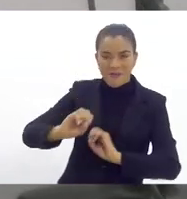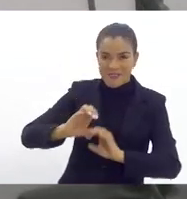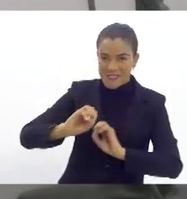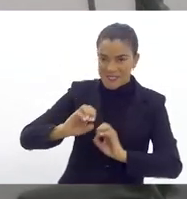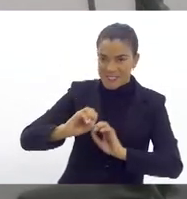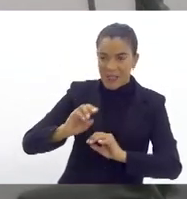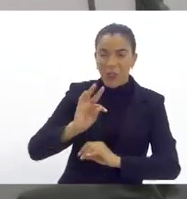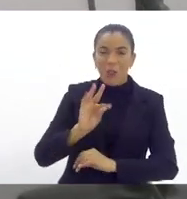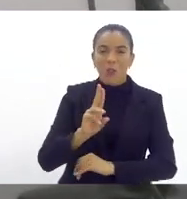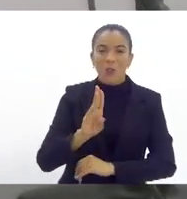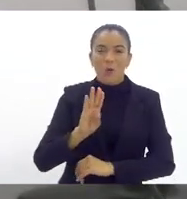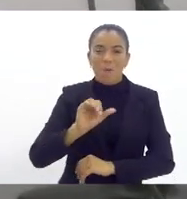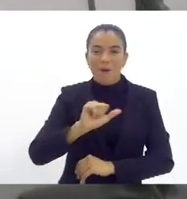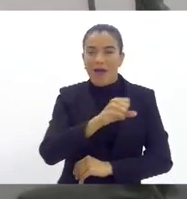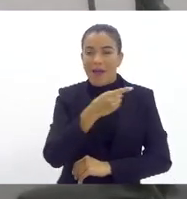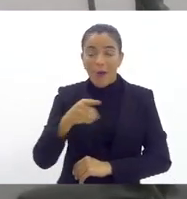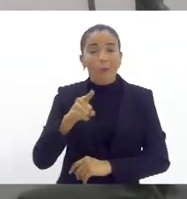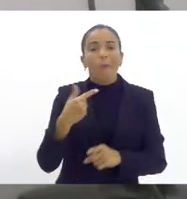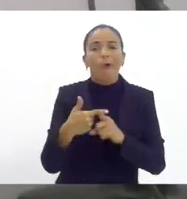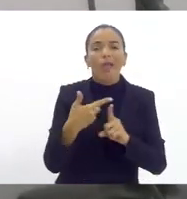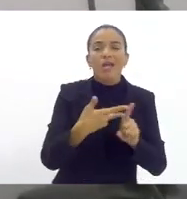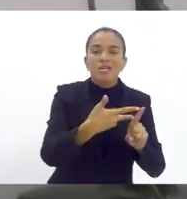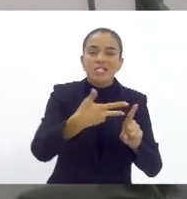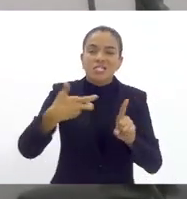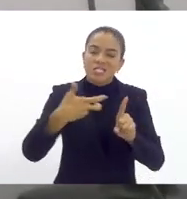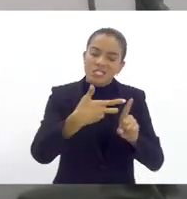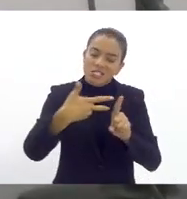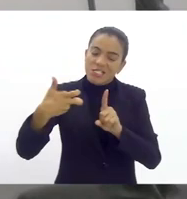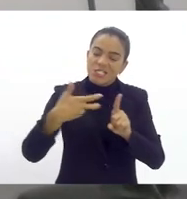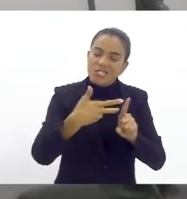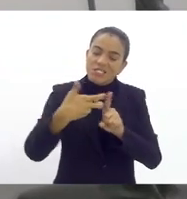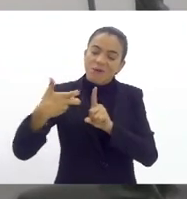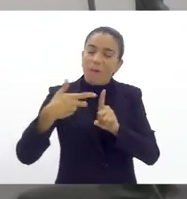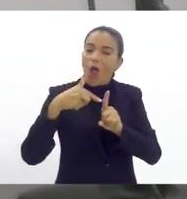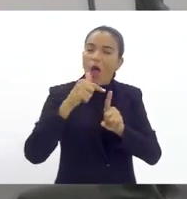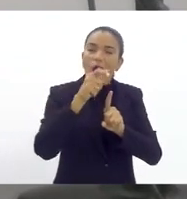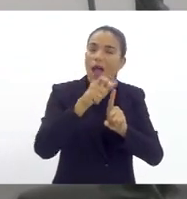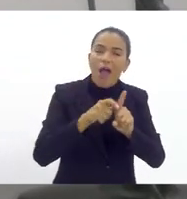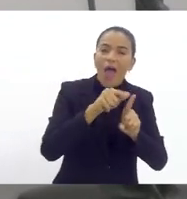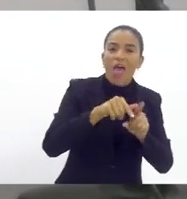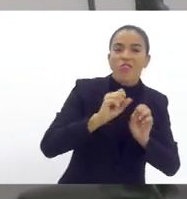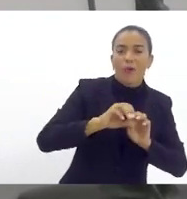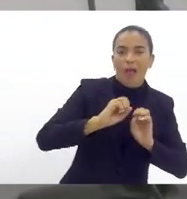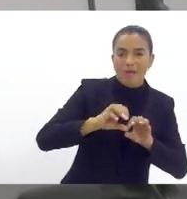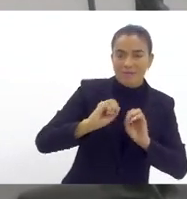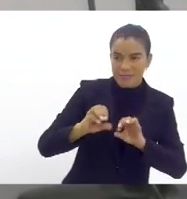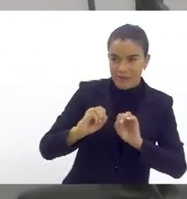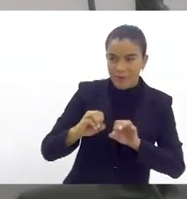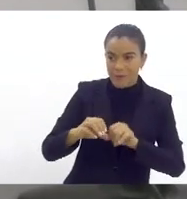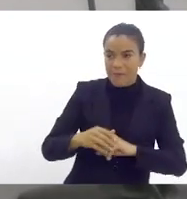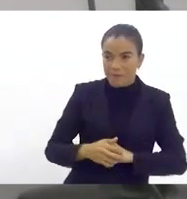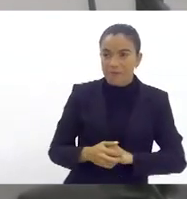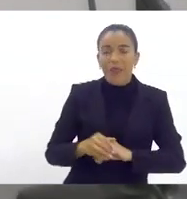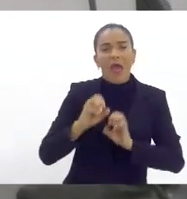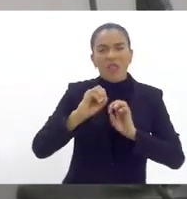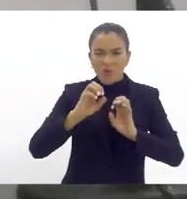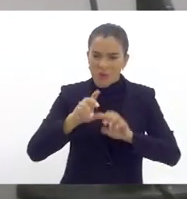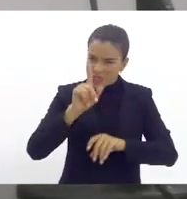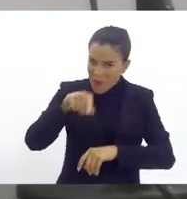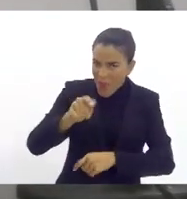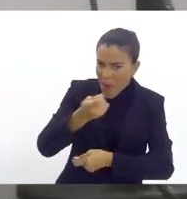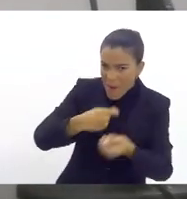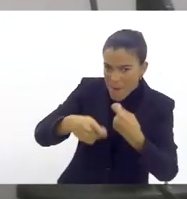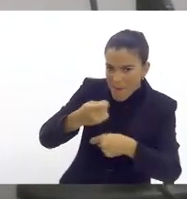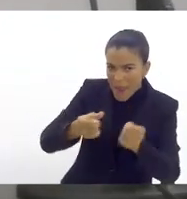empresas que né acabam lucrando em cima de uma lógica de educação que ela é como se a educação fosse um mercado